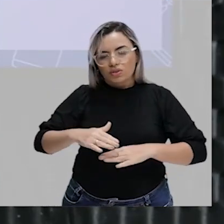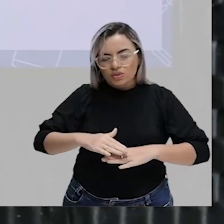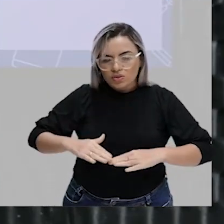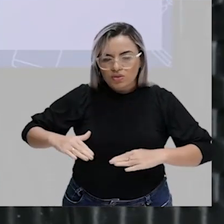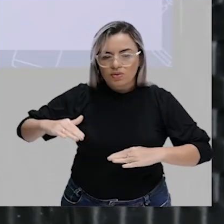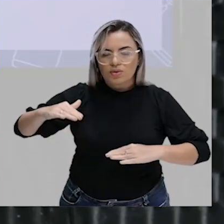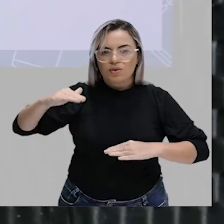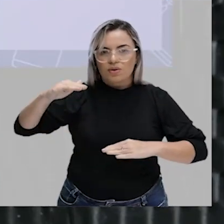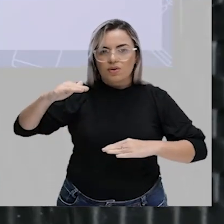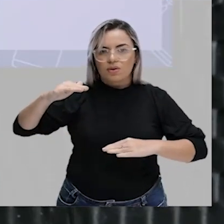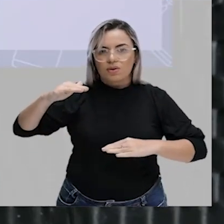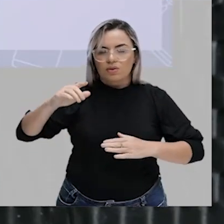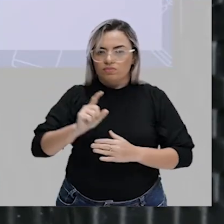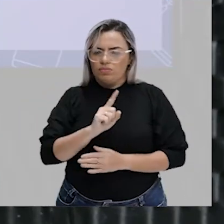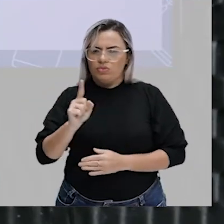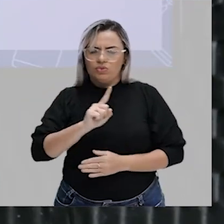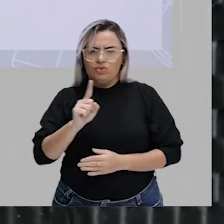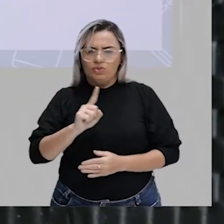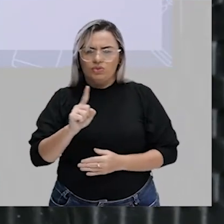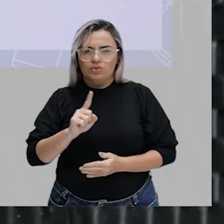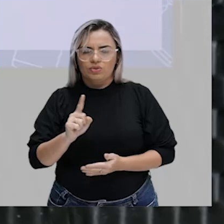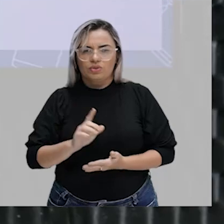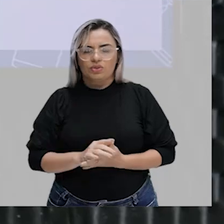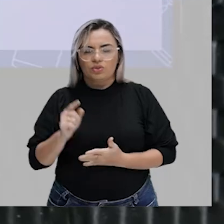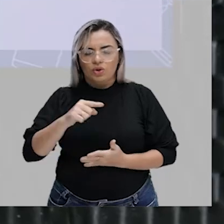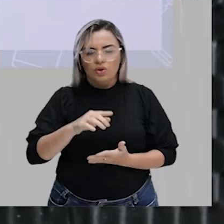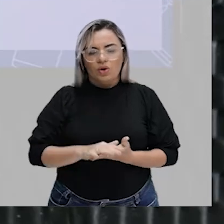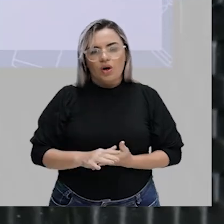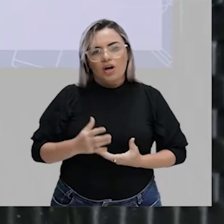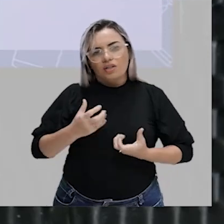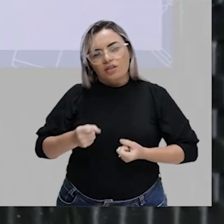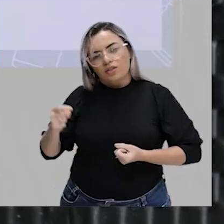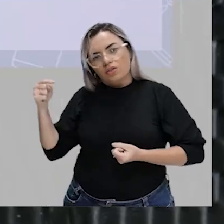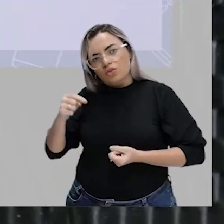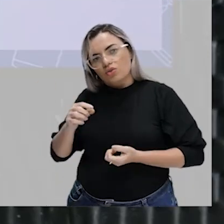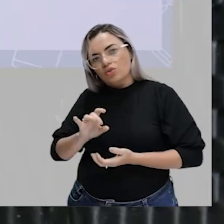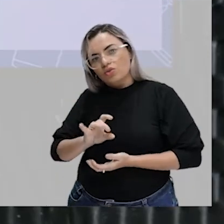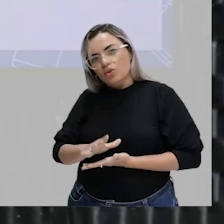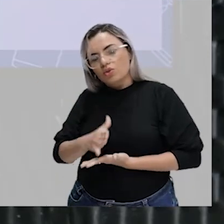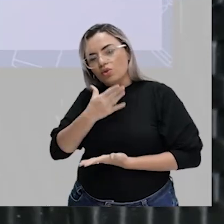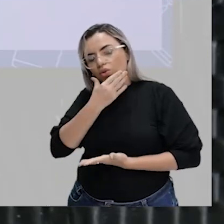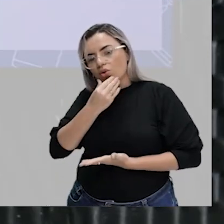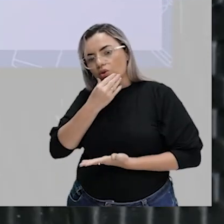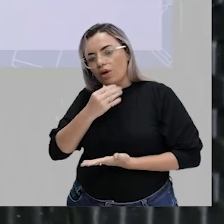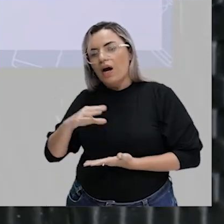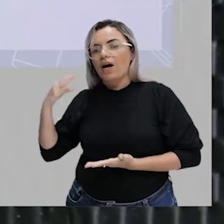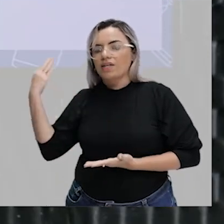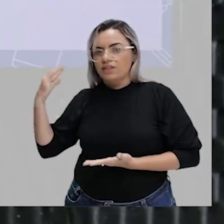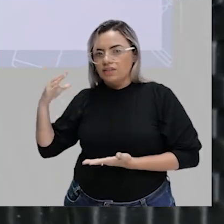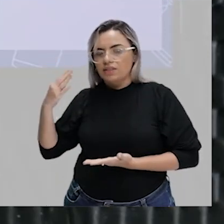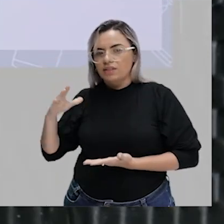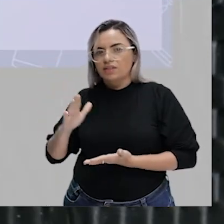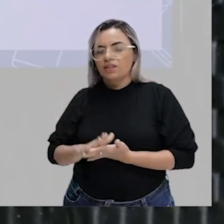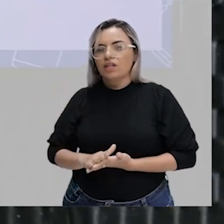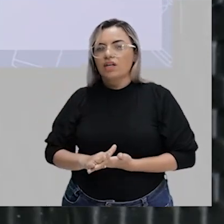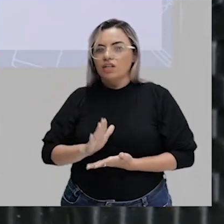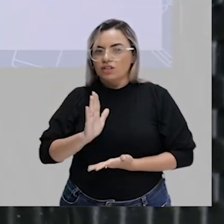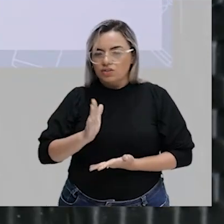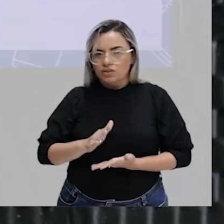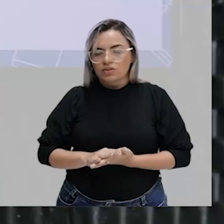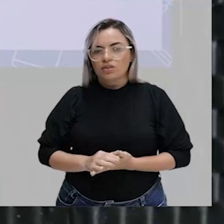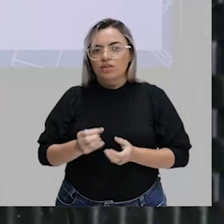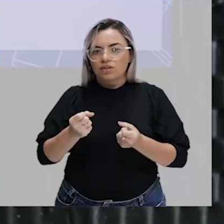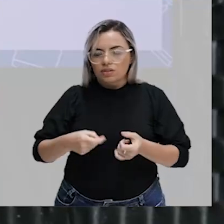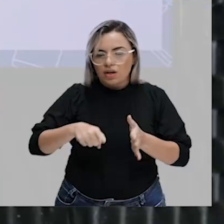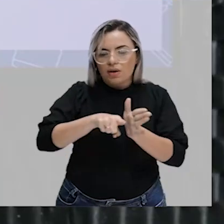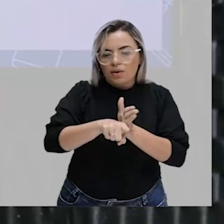mulheres. Eu não estou sendo machista, eu estou falando que a ciência comprova. E algumas outras capacidades físicas, as mulheres